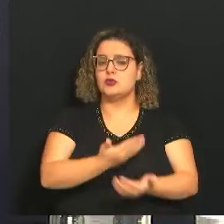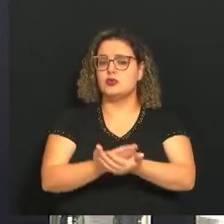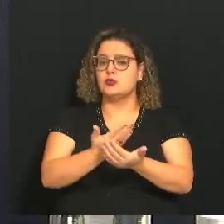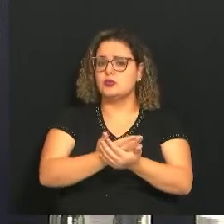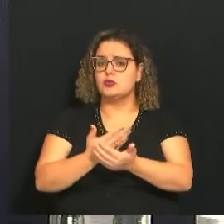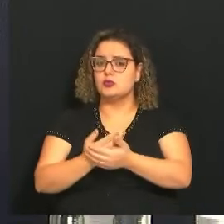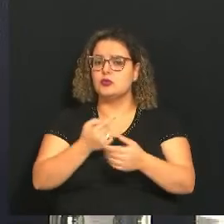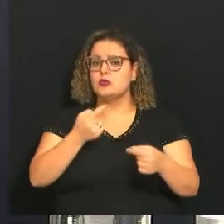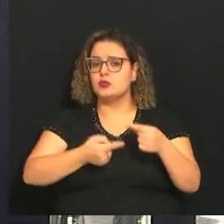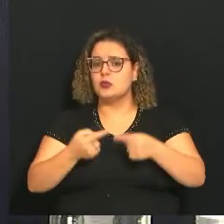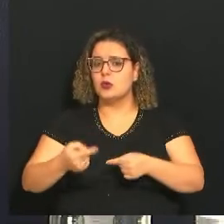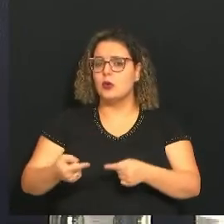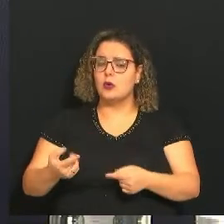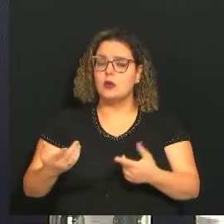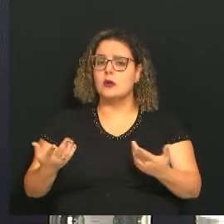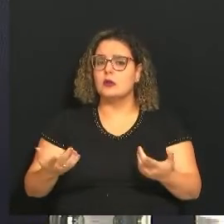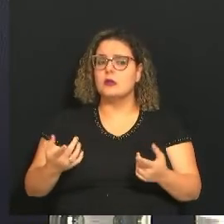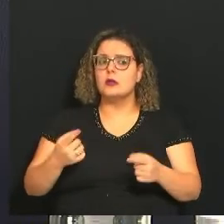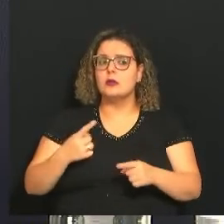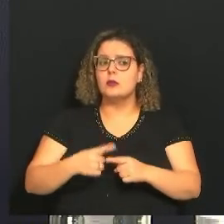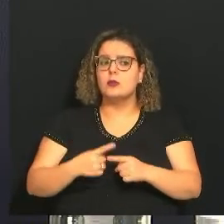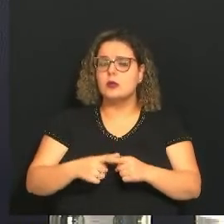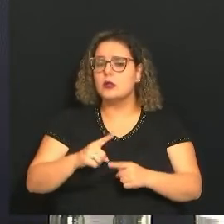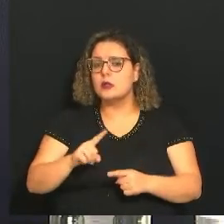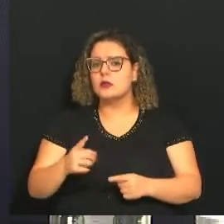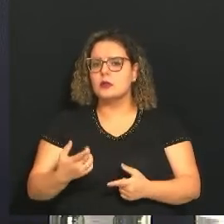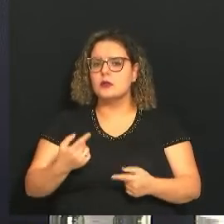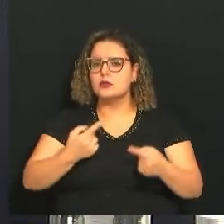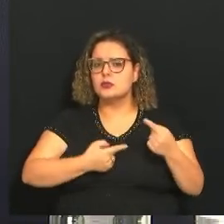por que não, então, discutir,